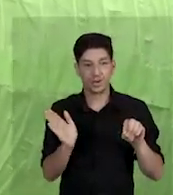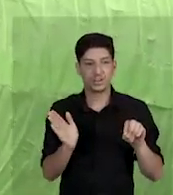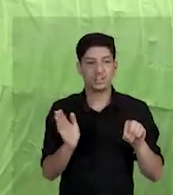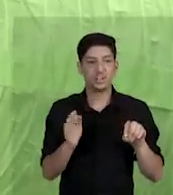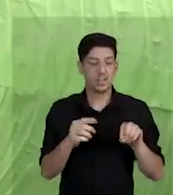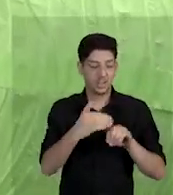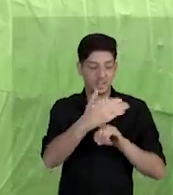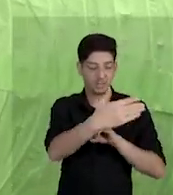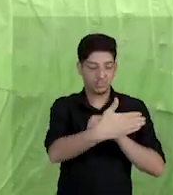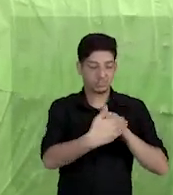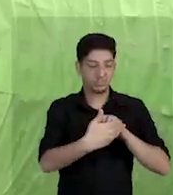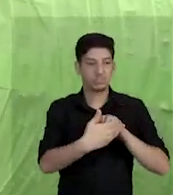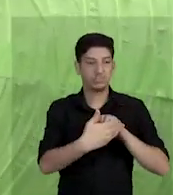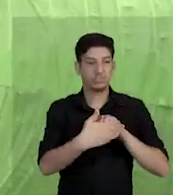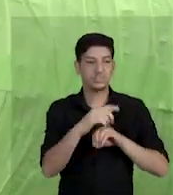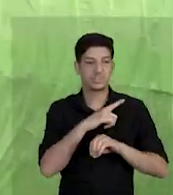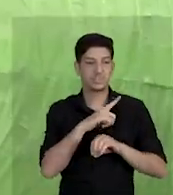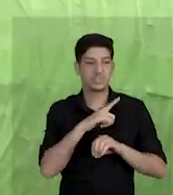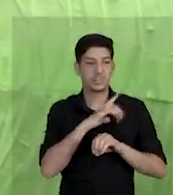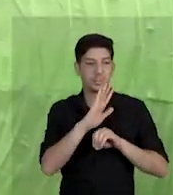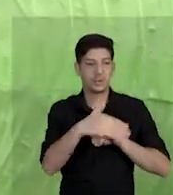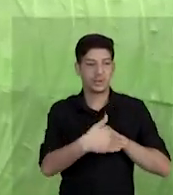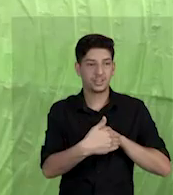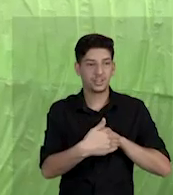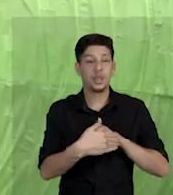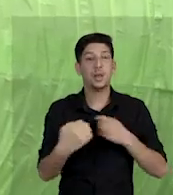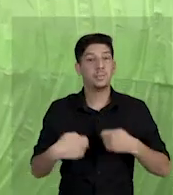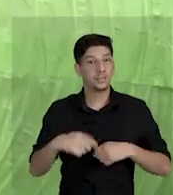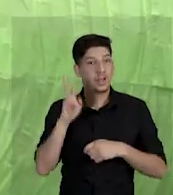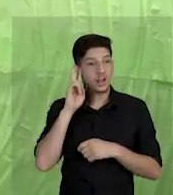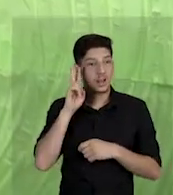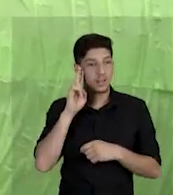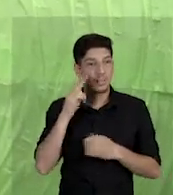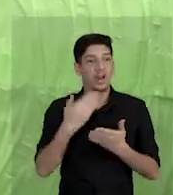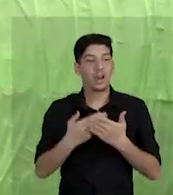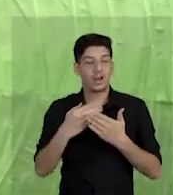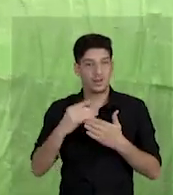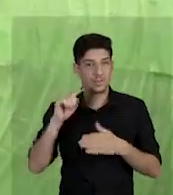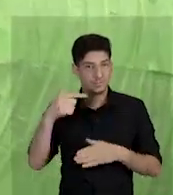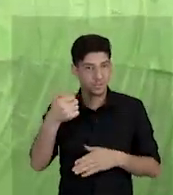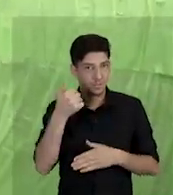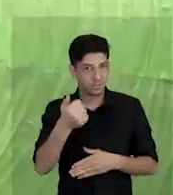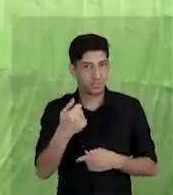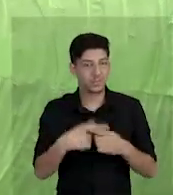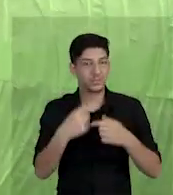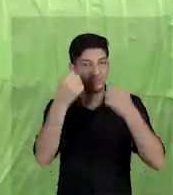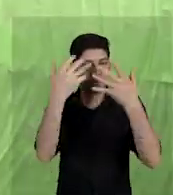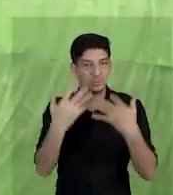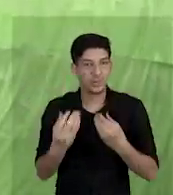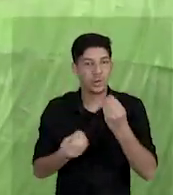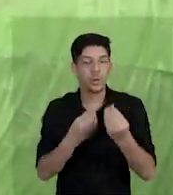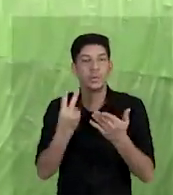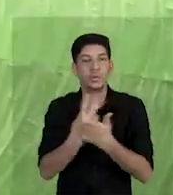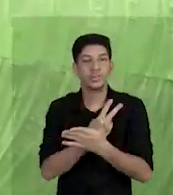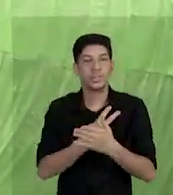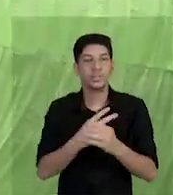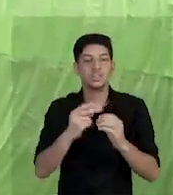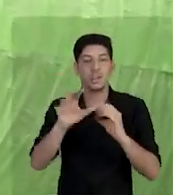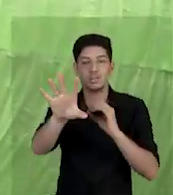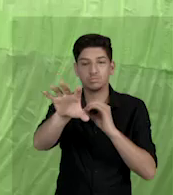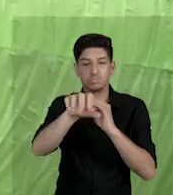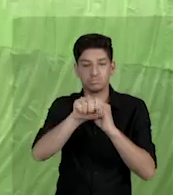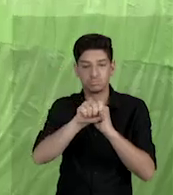outra está na posição inversa. Nós precisamos lembrar disso na próxima aula, quando a gente falar da reflexão de luz e das